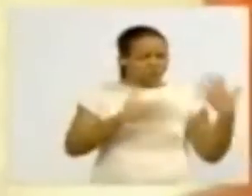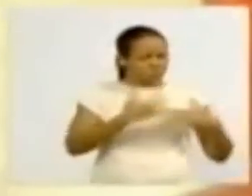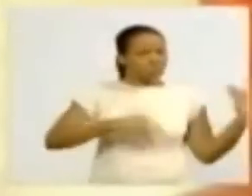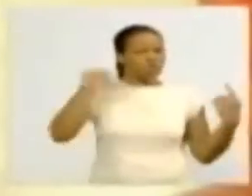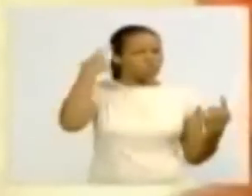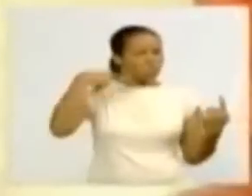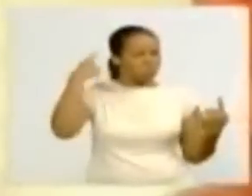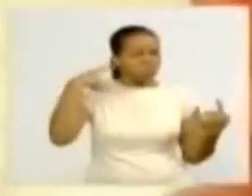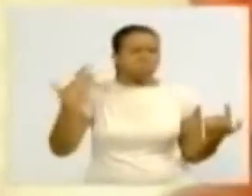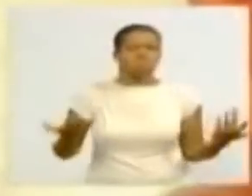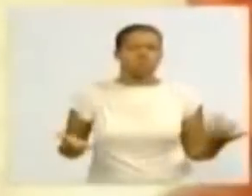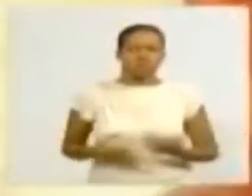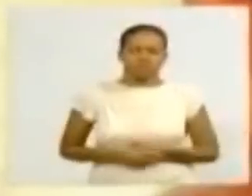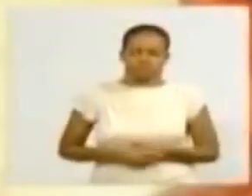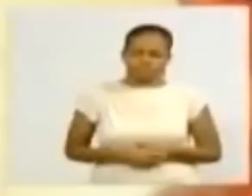tempo.